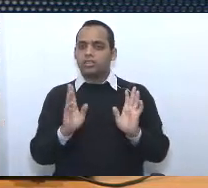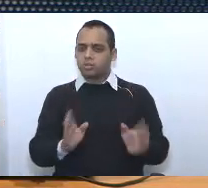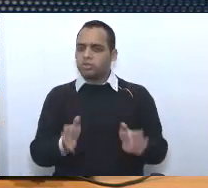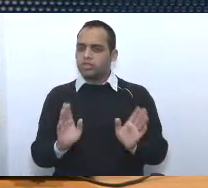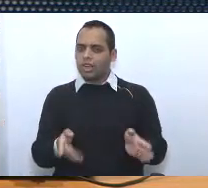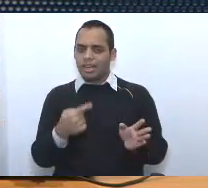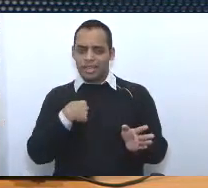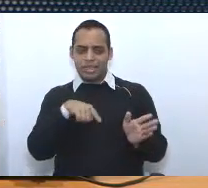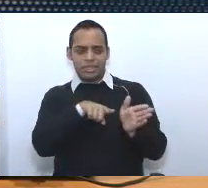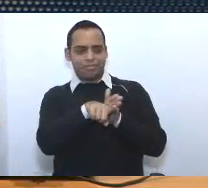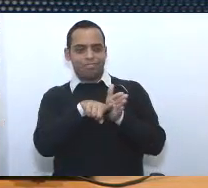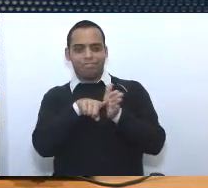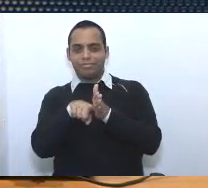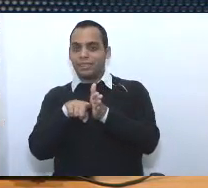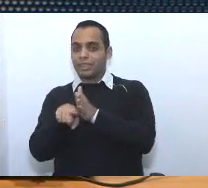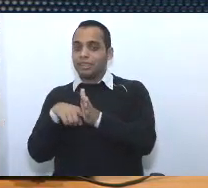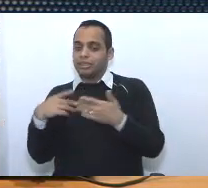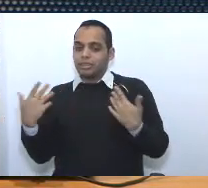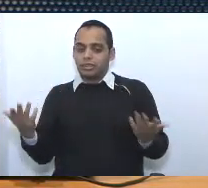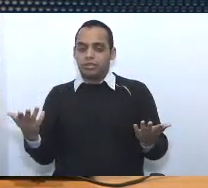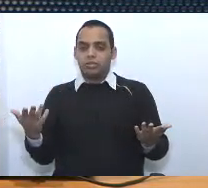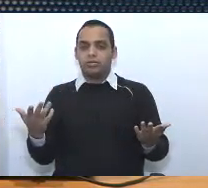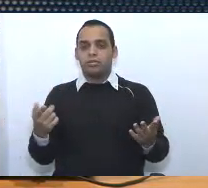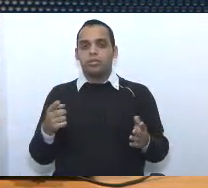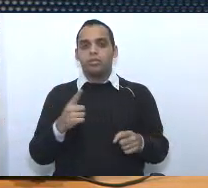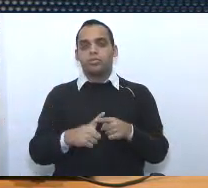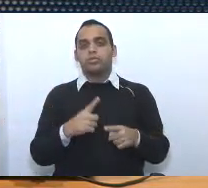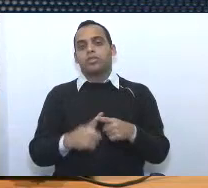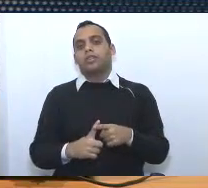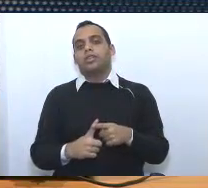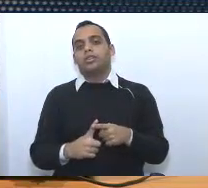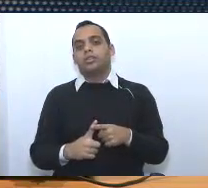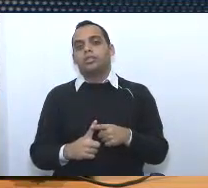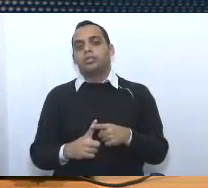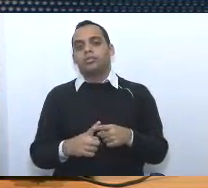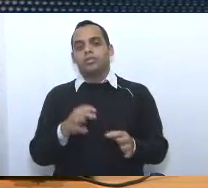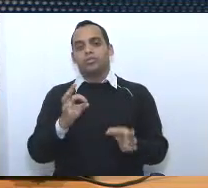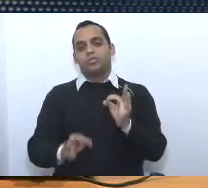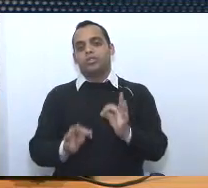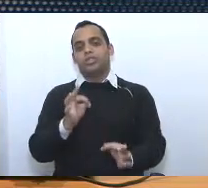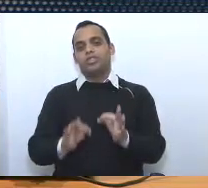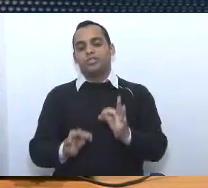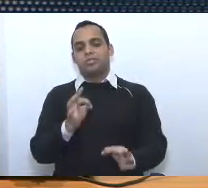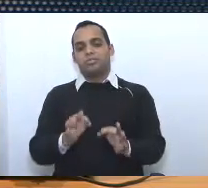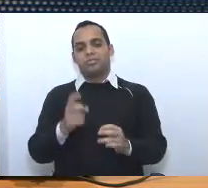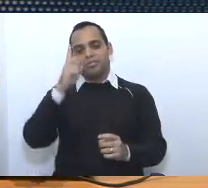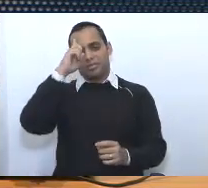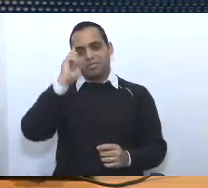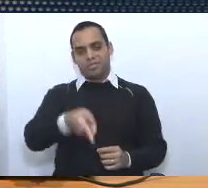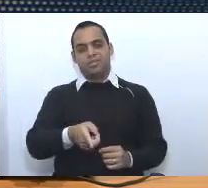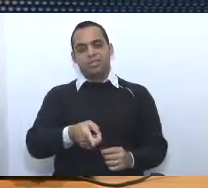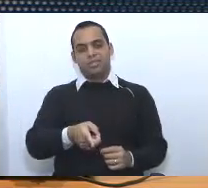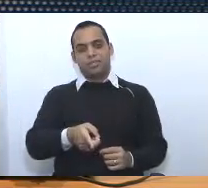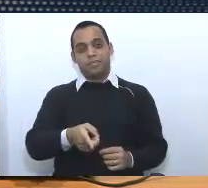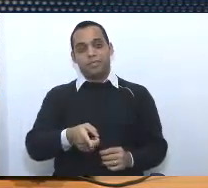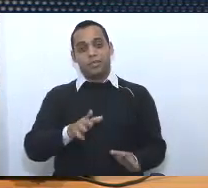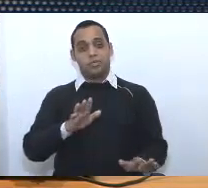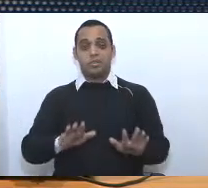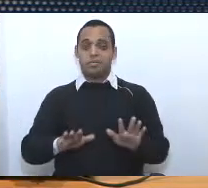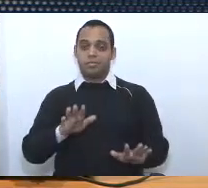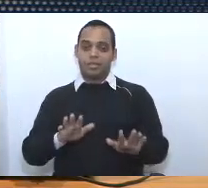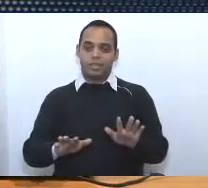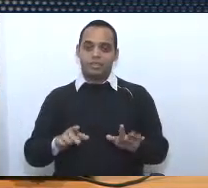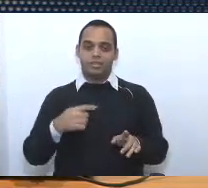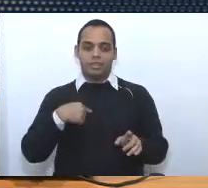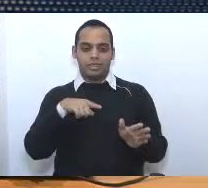estamos analisando para viabilização jurídica, técnica. Então, depende de um parecer e está em